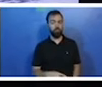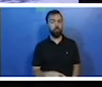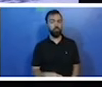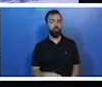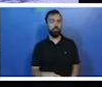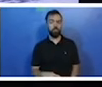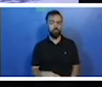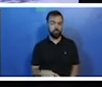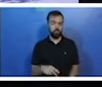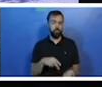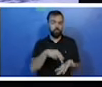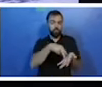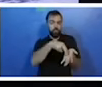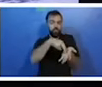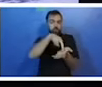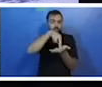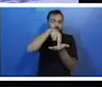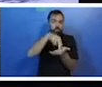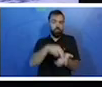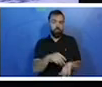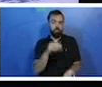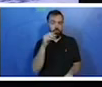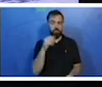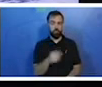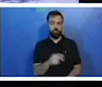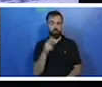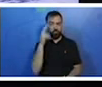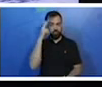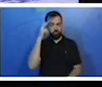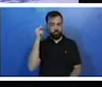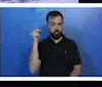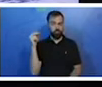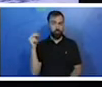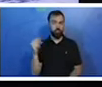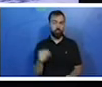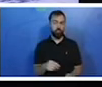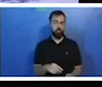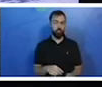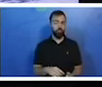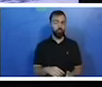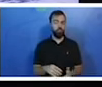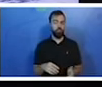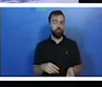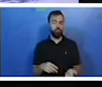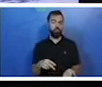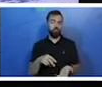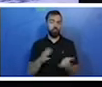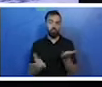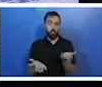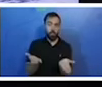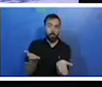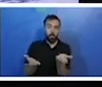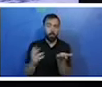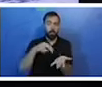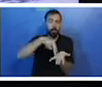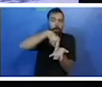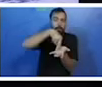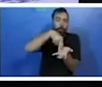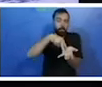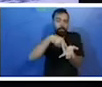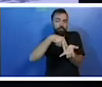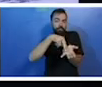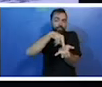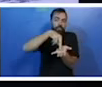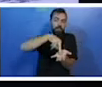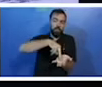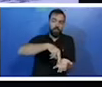artificiais, mas o surf naturalmente é feito em alto mar. O desafio é se manter equilibrado em cima da prancha,